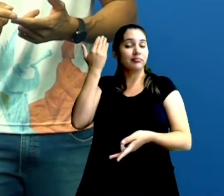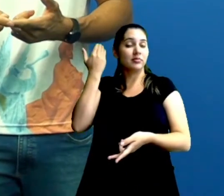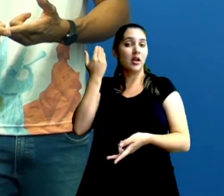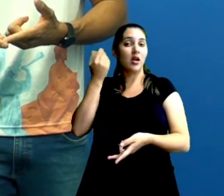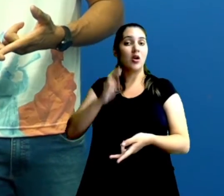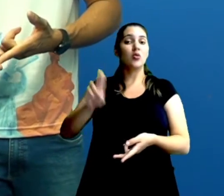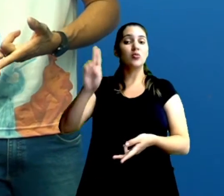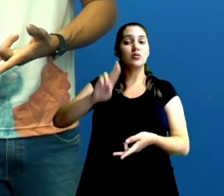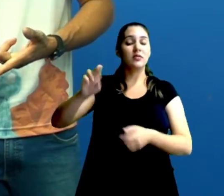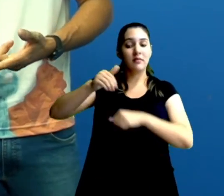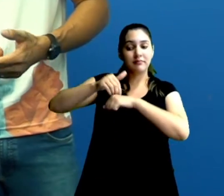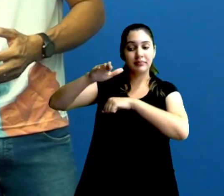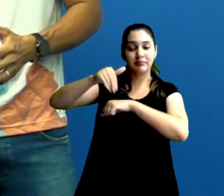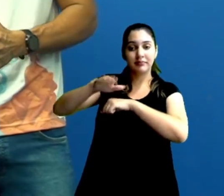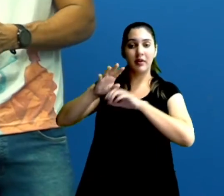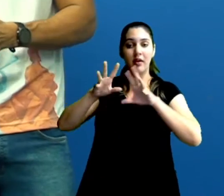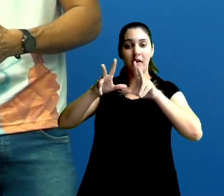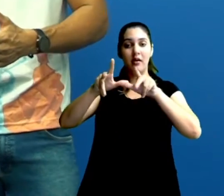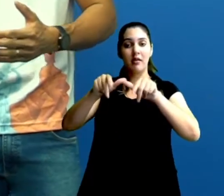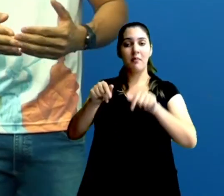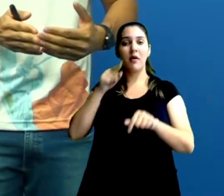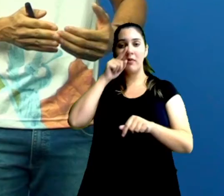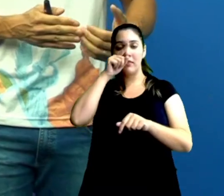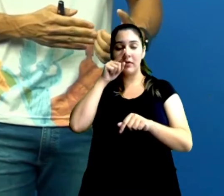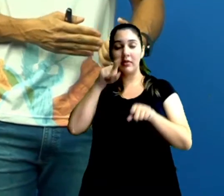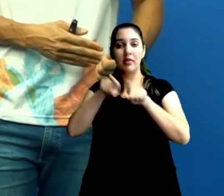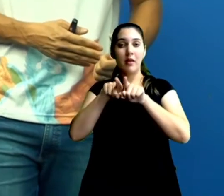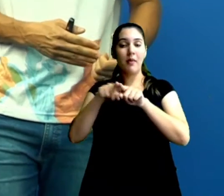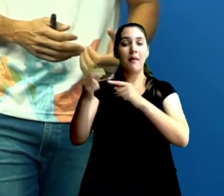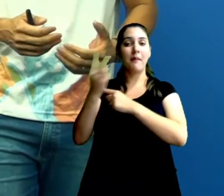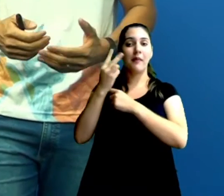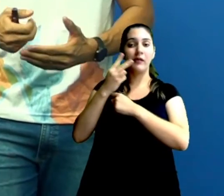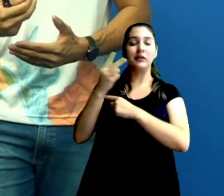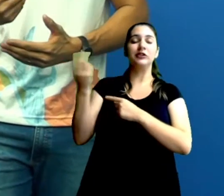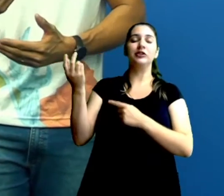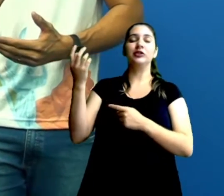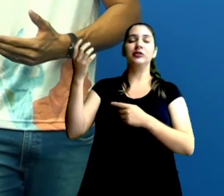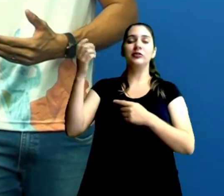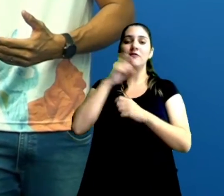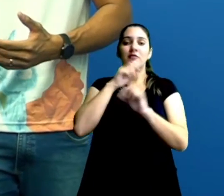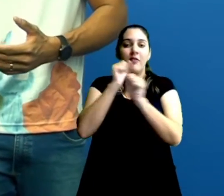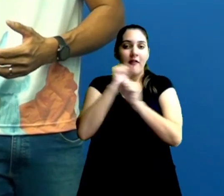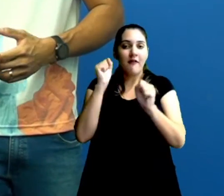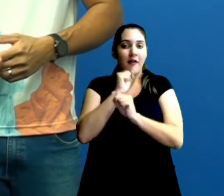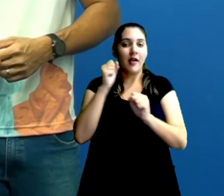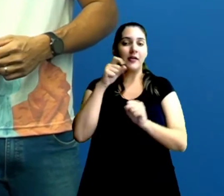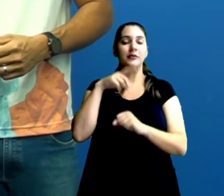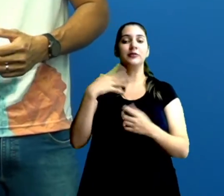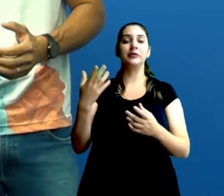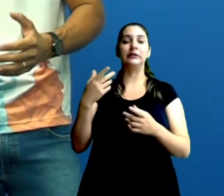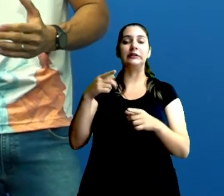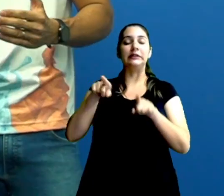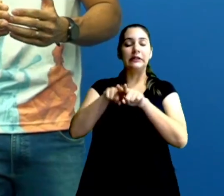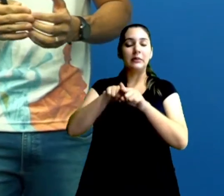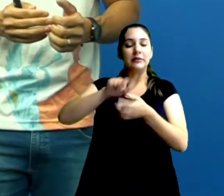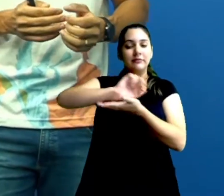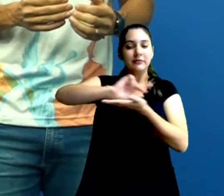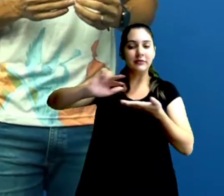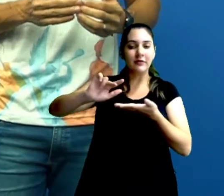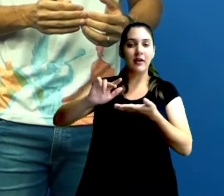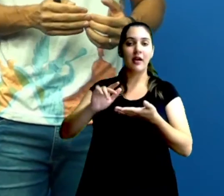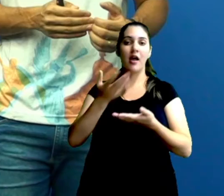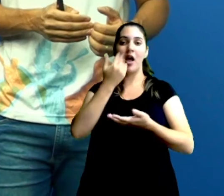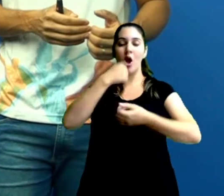para afugentar animais selvagens, se proteger dos invernos rigorosos e também para diversificar em sua dieta